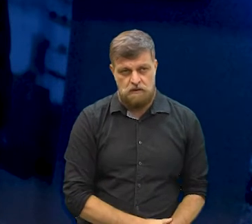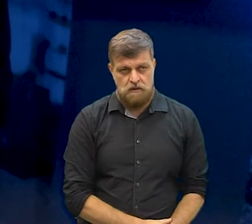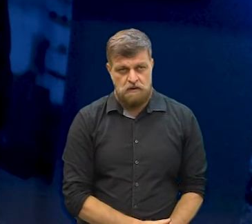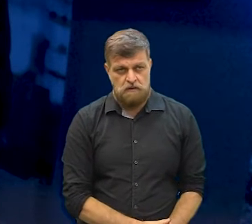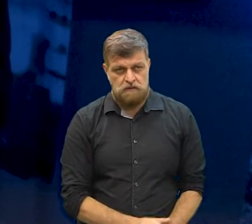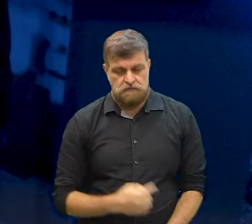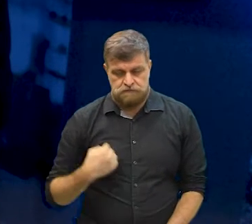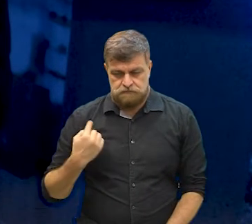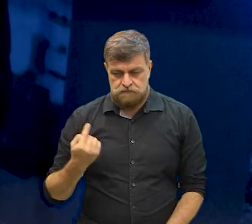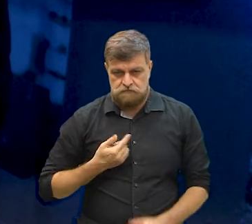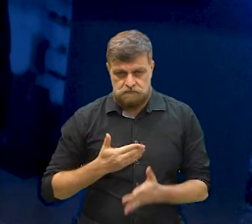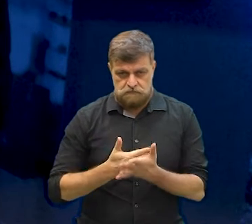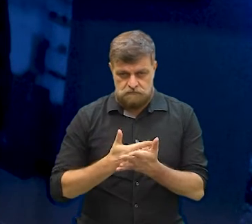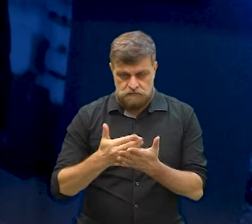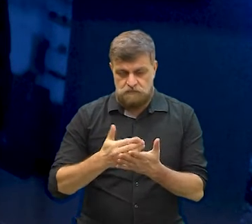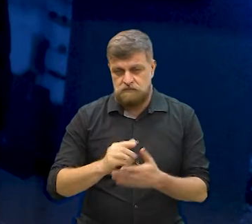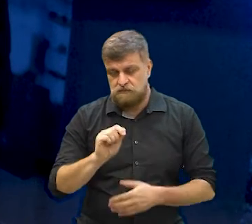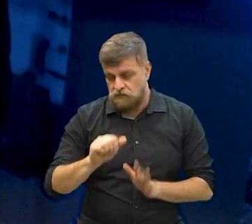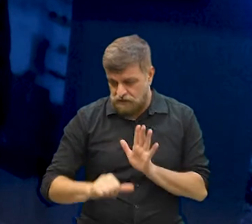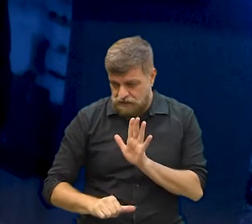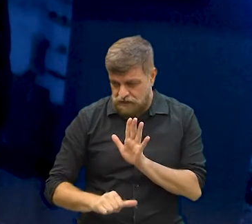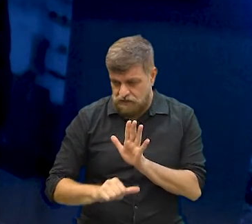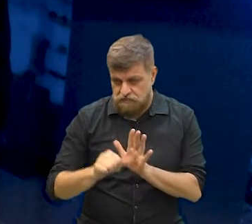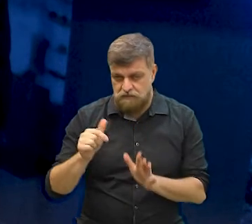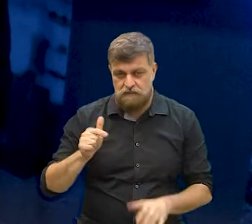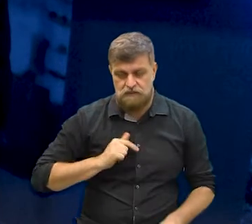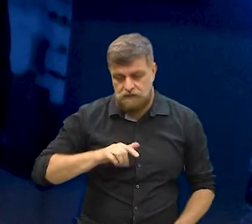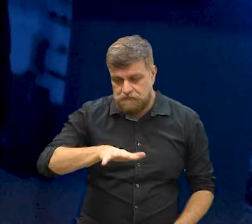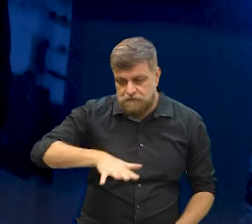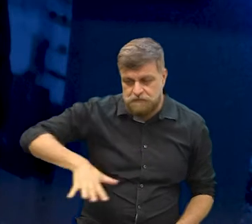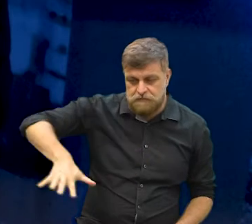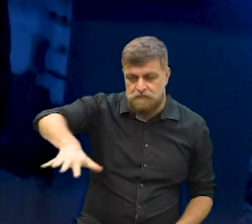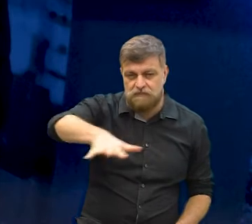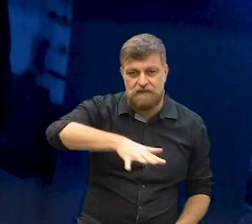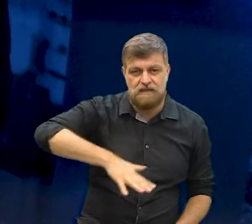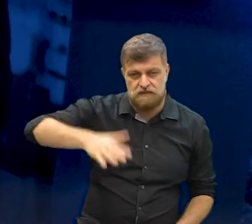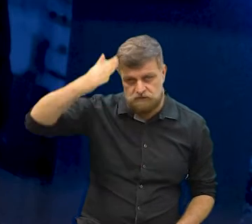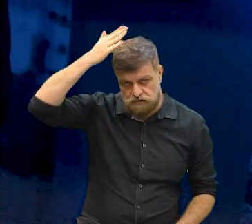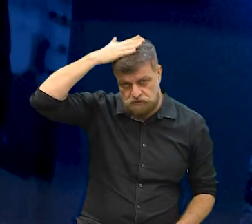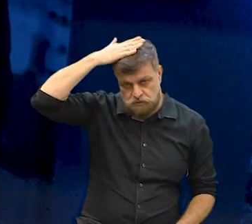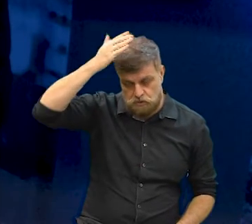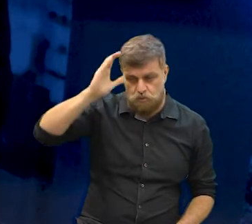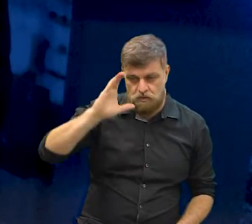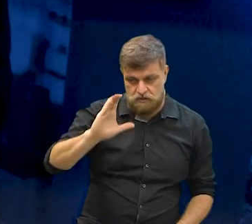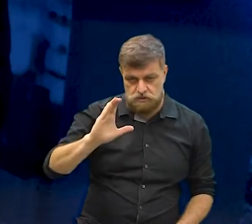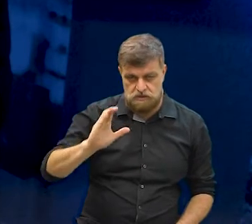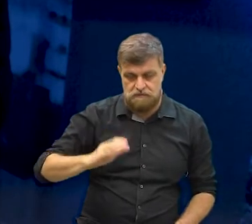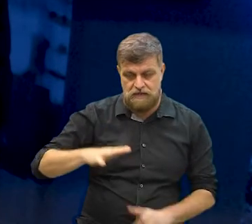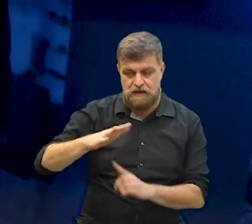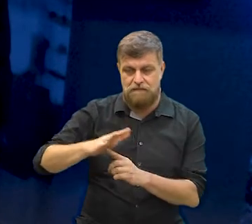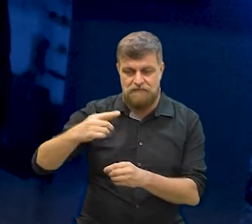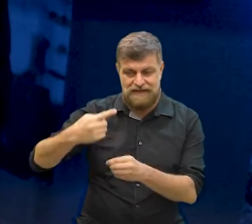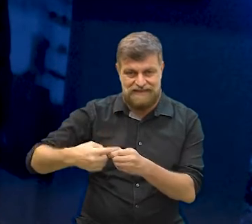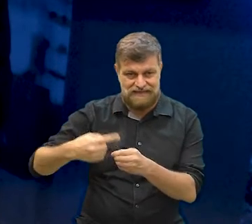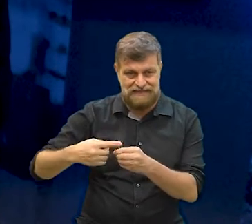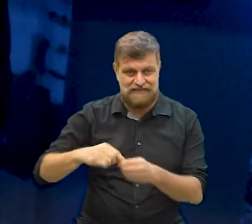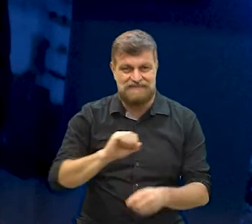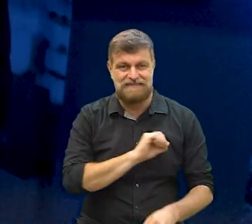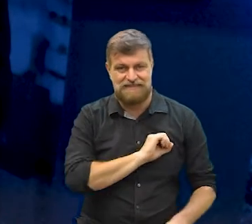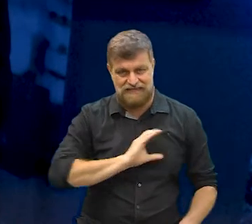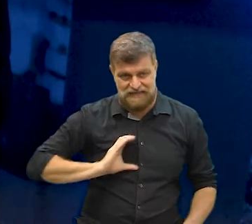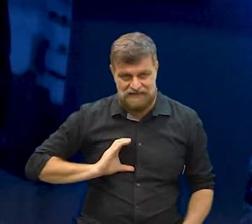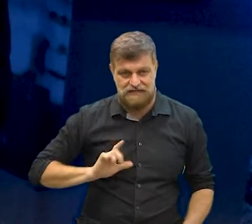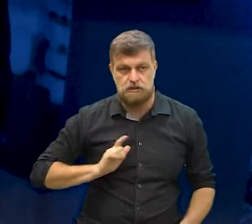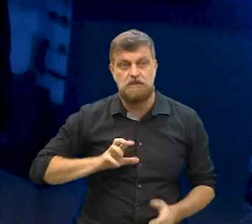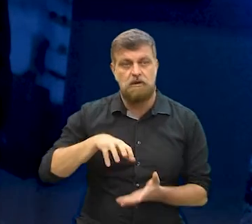Começamos, uma expansão espiral. Primeiramente, começamos pela região toda de Curitiba, interior do Paraná e Santa Catarina, que já